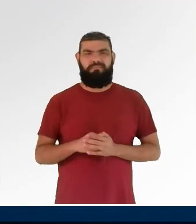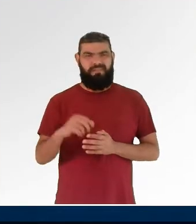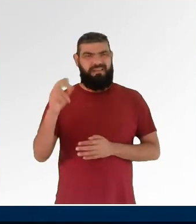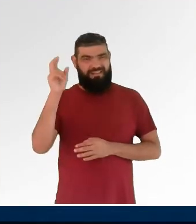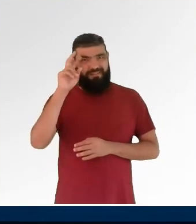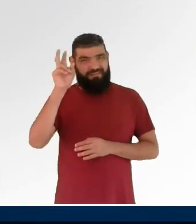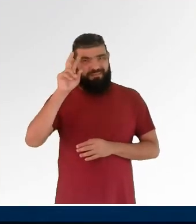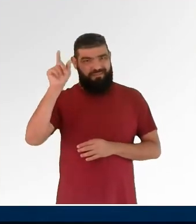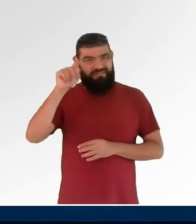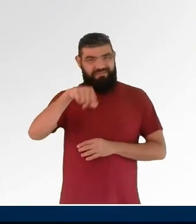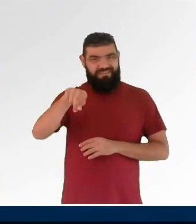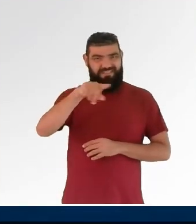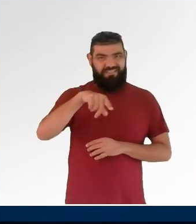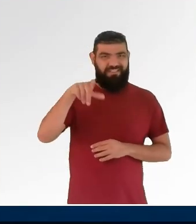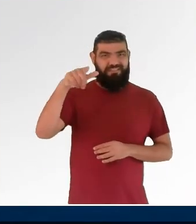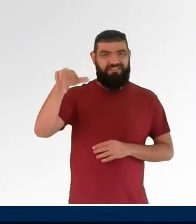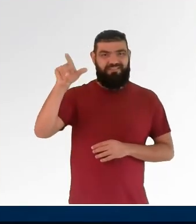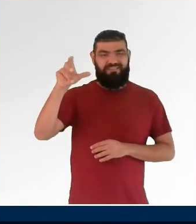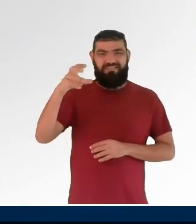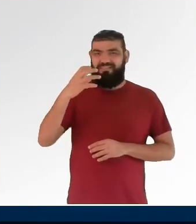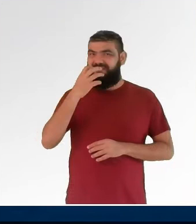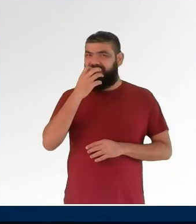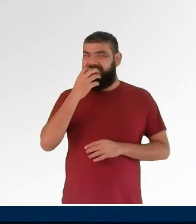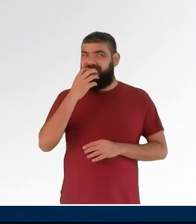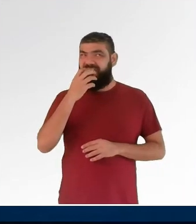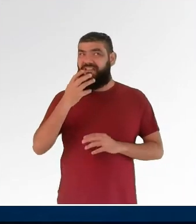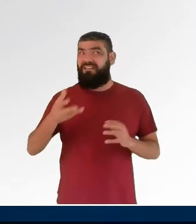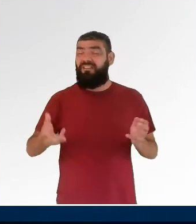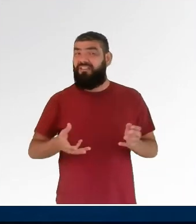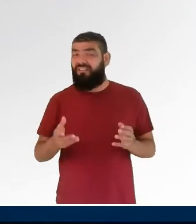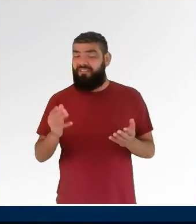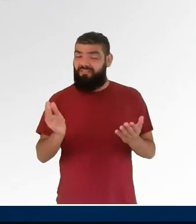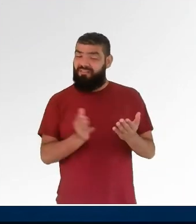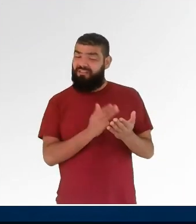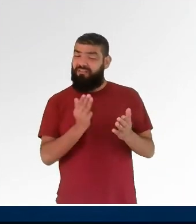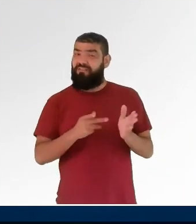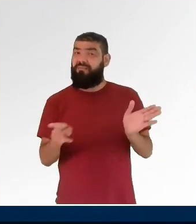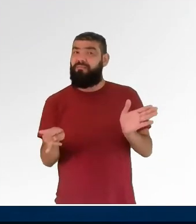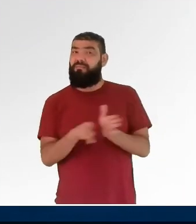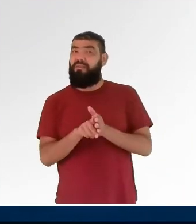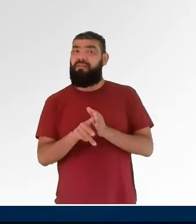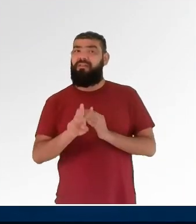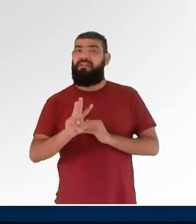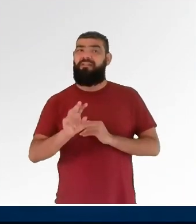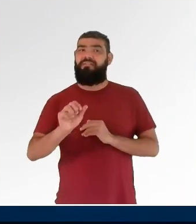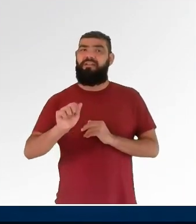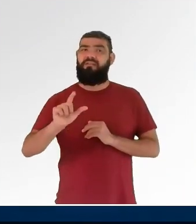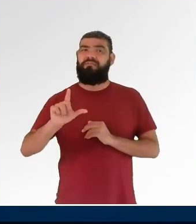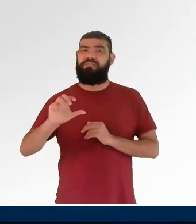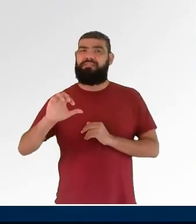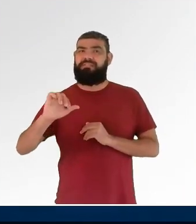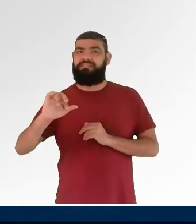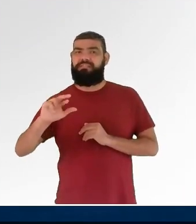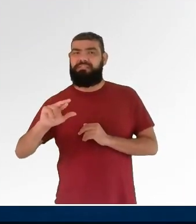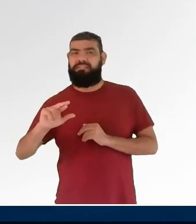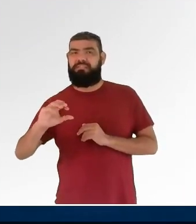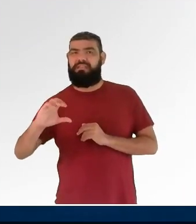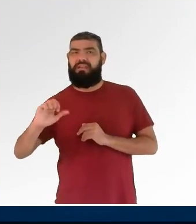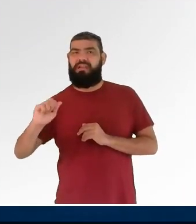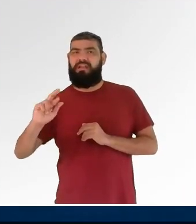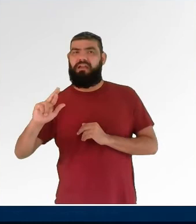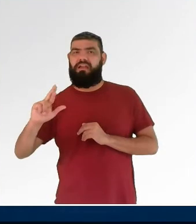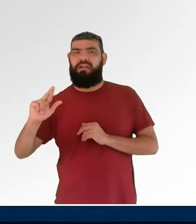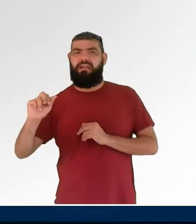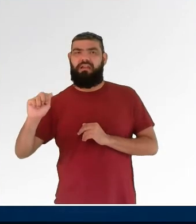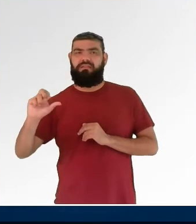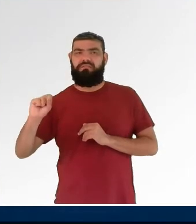você? Nós estamos falando agora um livro de Valci Carrasco, e o nosso personagem agora é o Uno. Olha só que